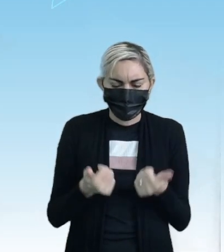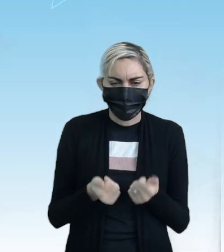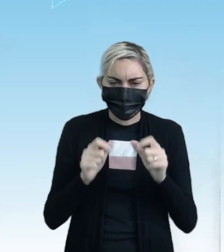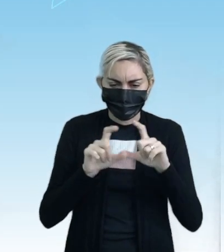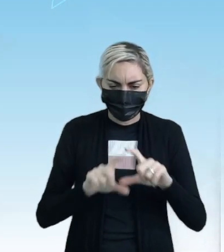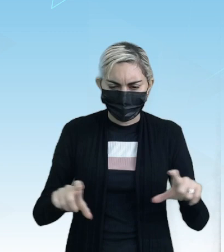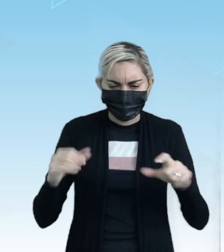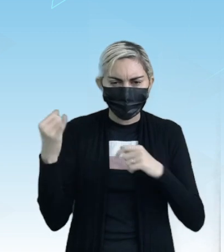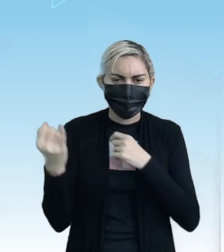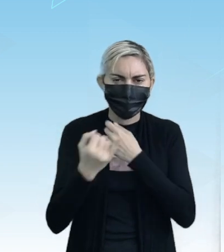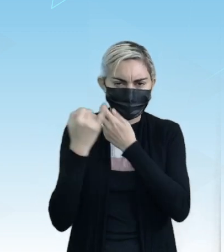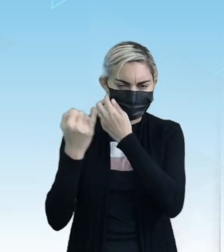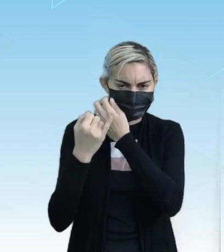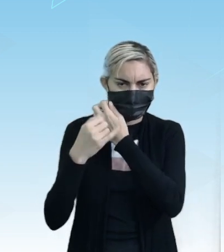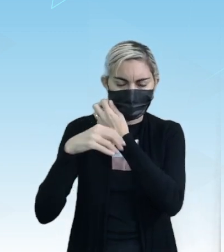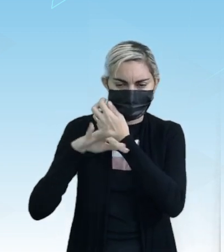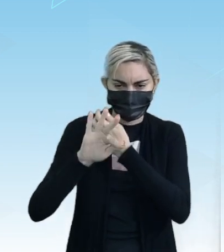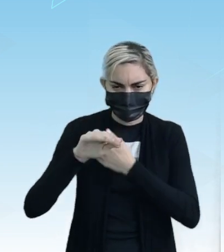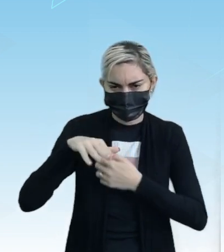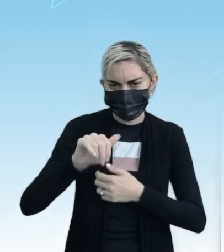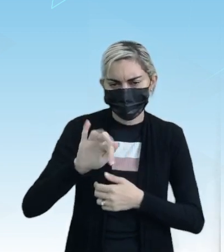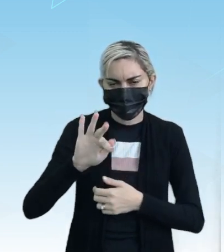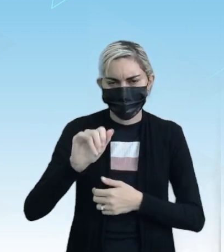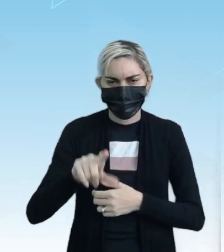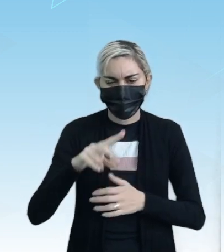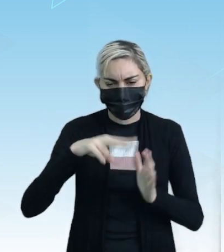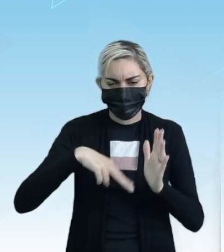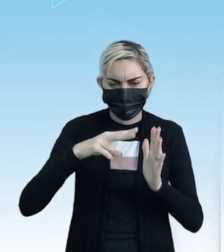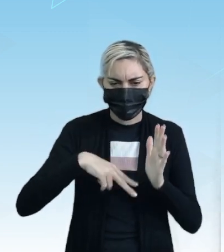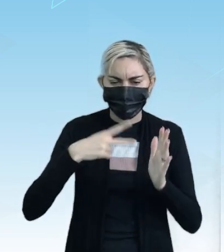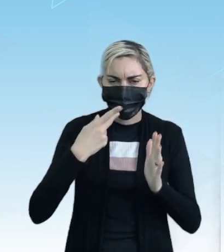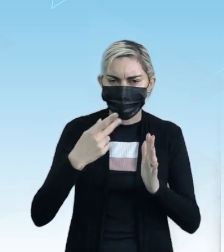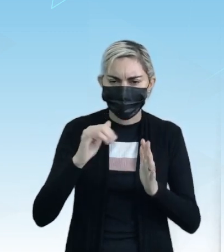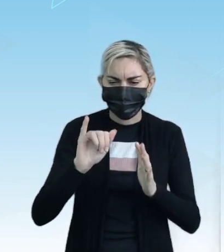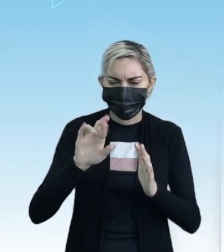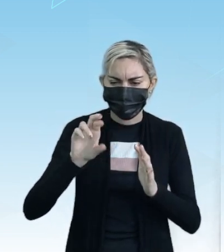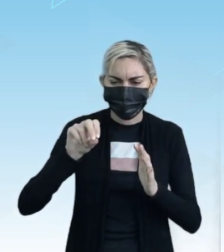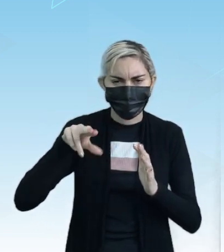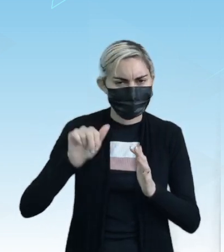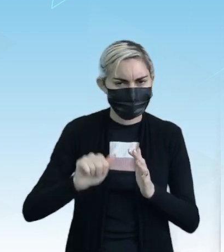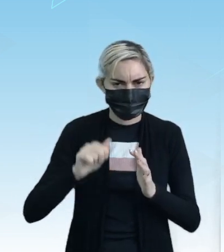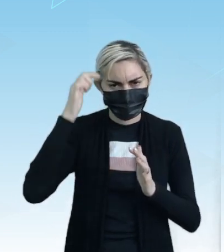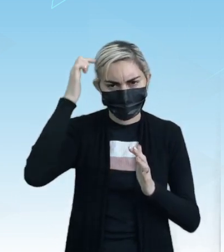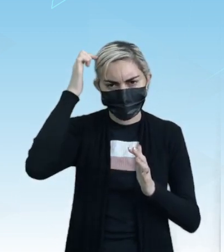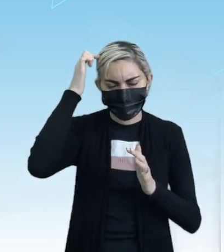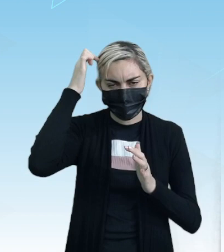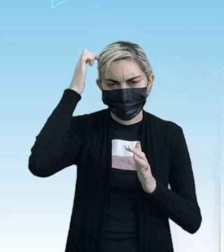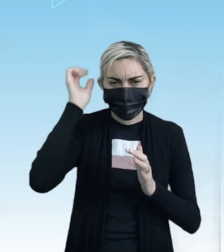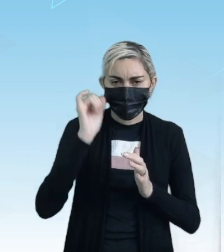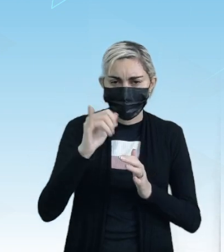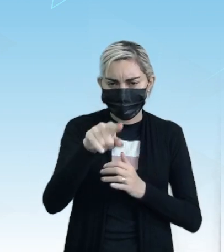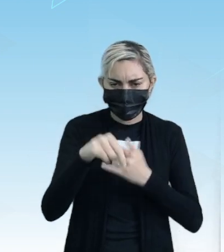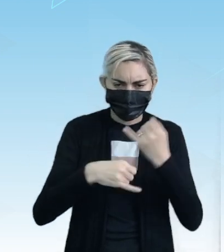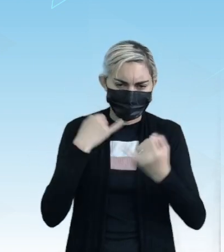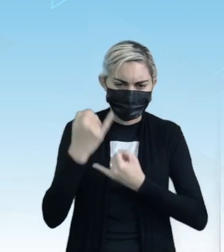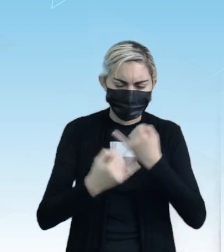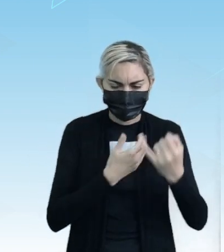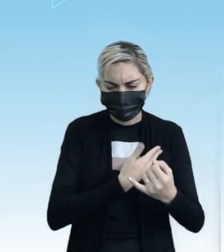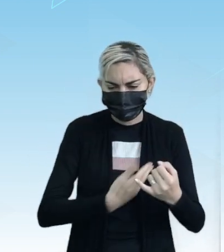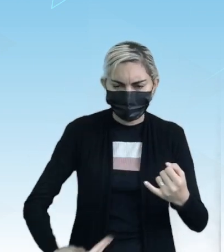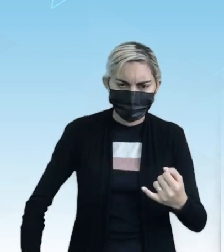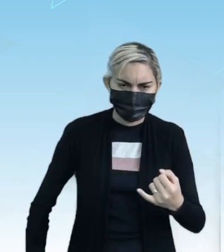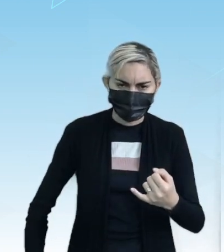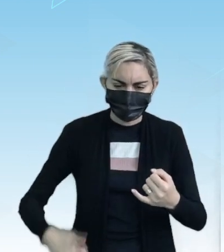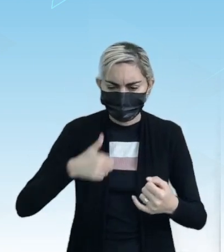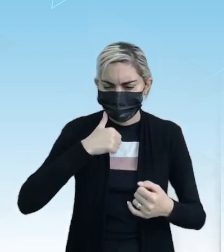tira, é importante lembrar que Mafalda, ela fala de forma irônica. Então, se ela está brincando de governo